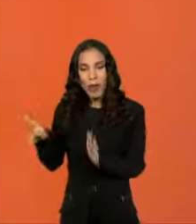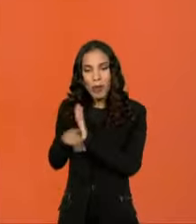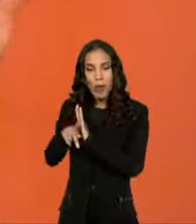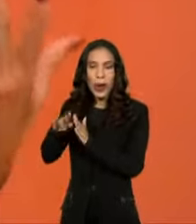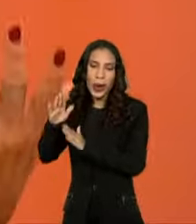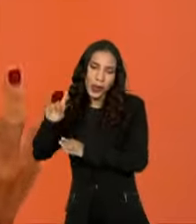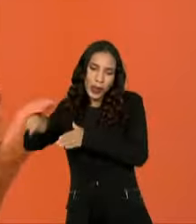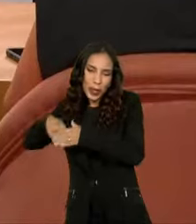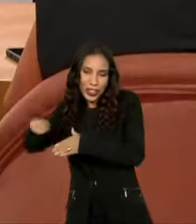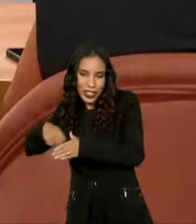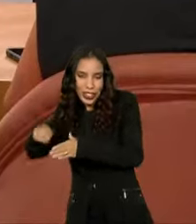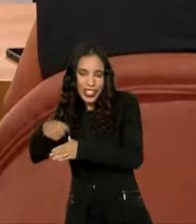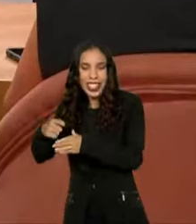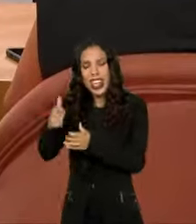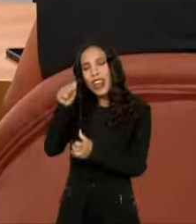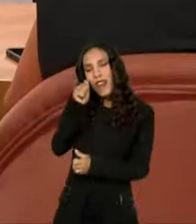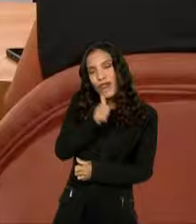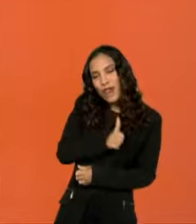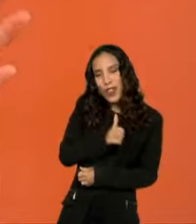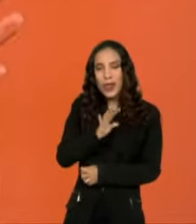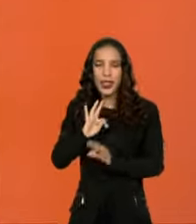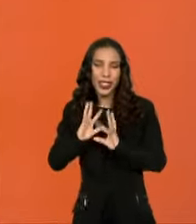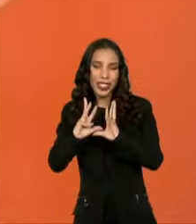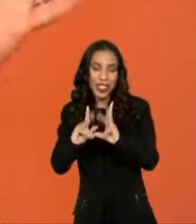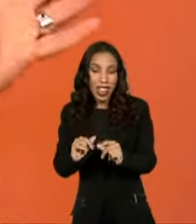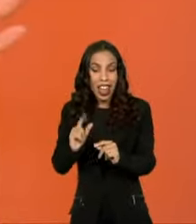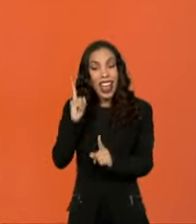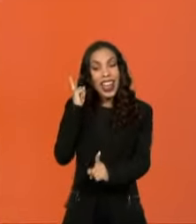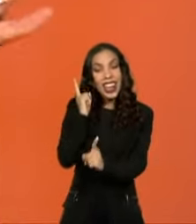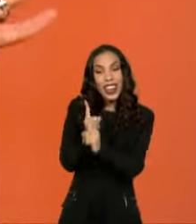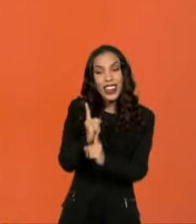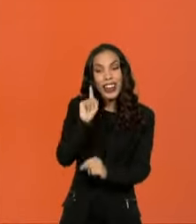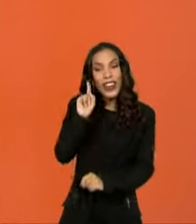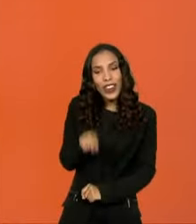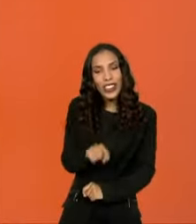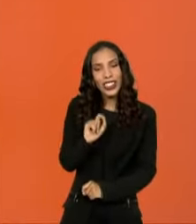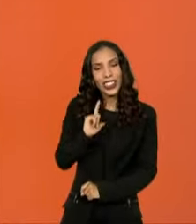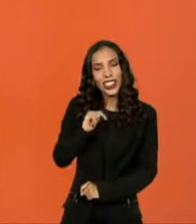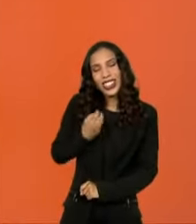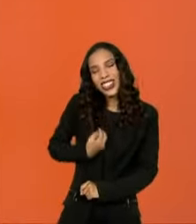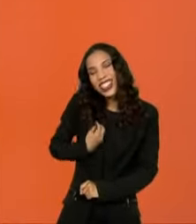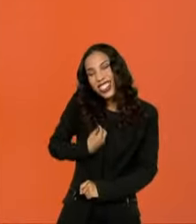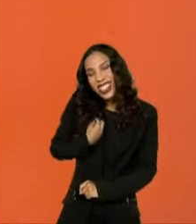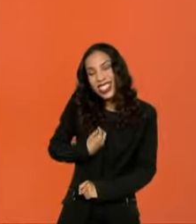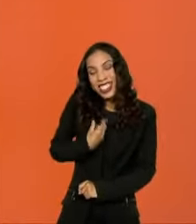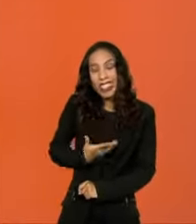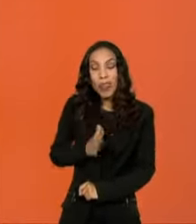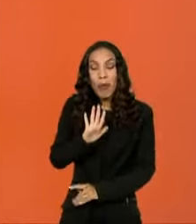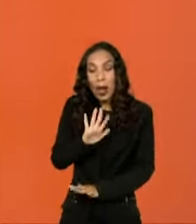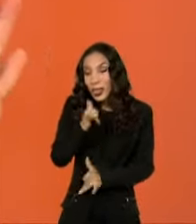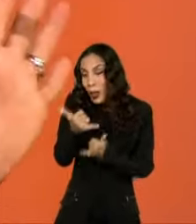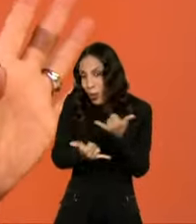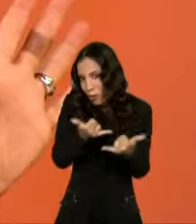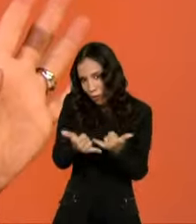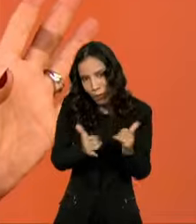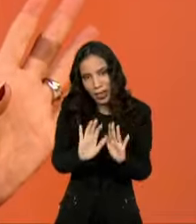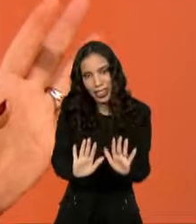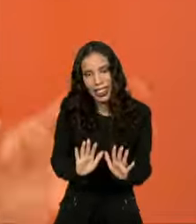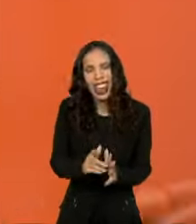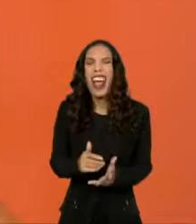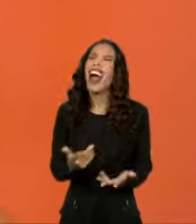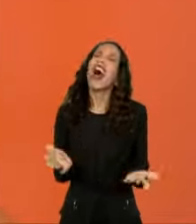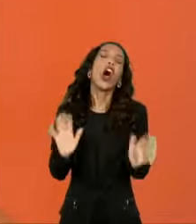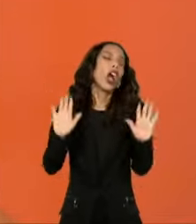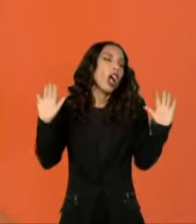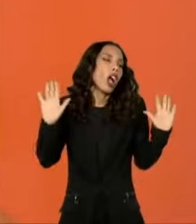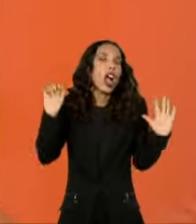Que a coisa matutina toda também, feminina, mais legal, né? Exatamente. E o encontro ainda ficava, né, ali. Então, mas aí eu brinco. E aí, quando eu já entro na brincadeira, eu